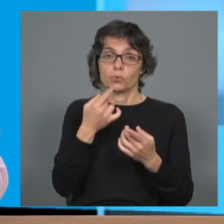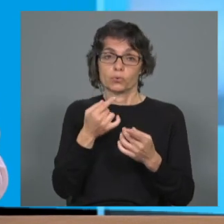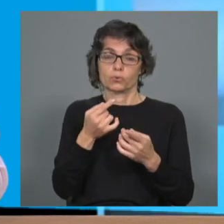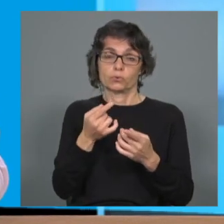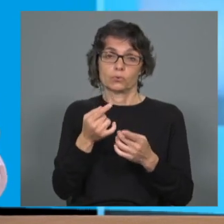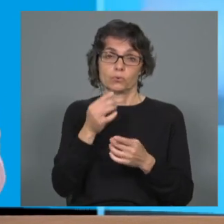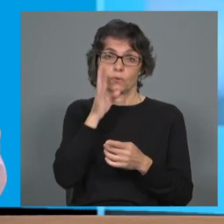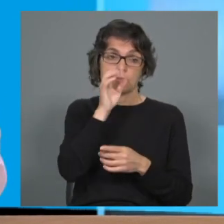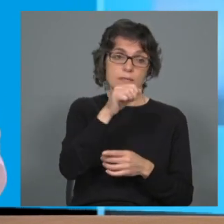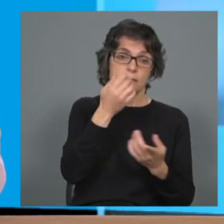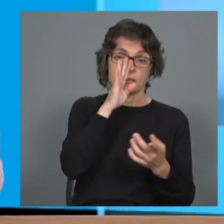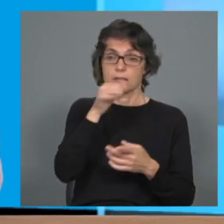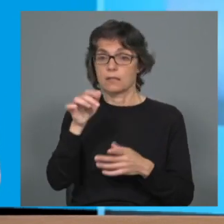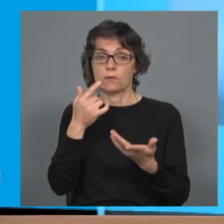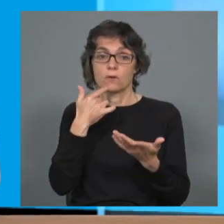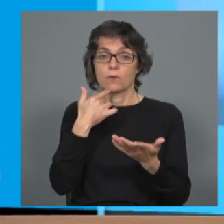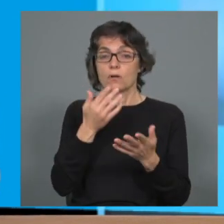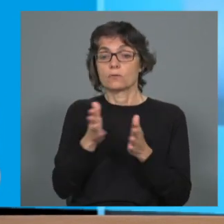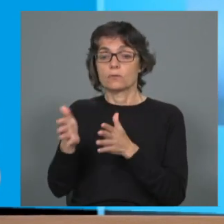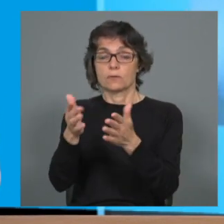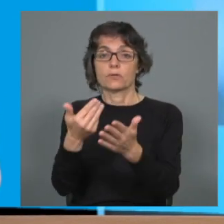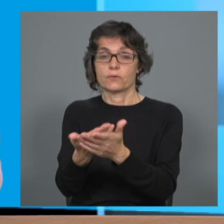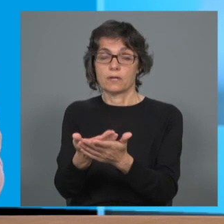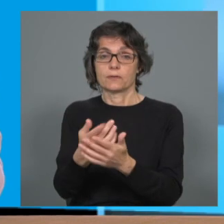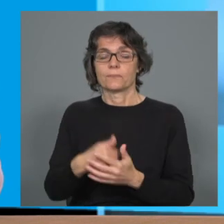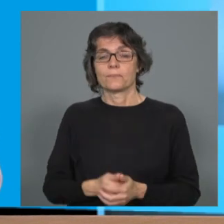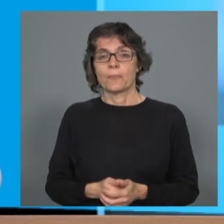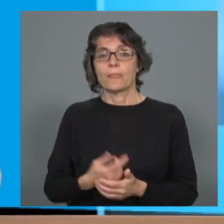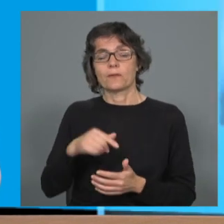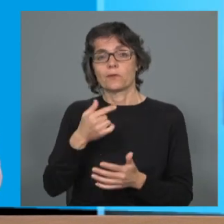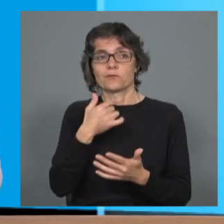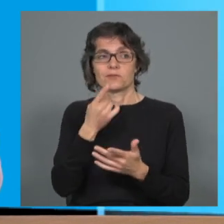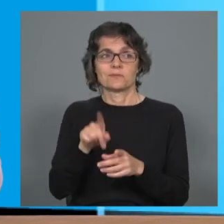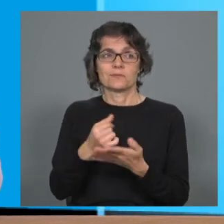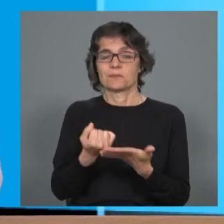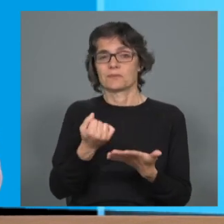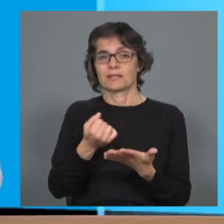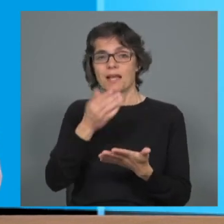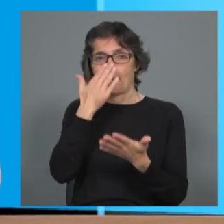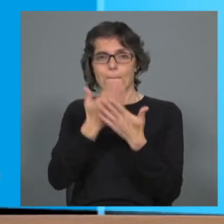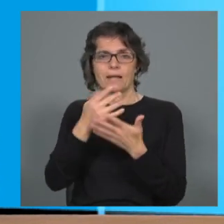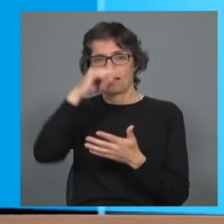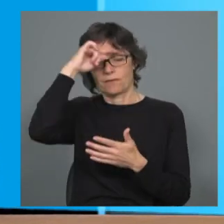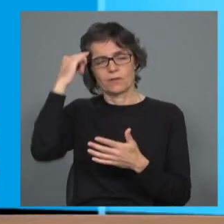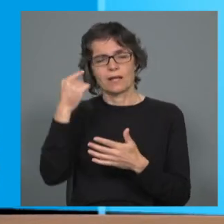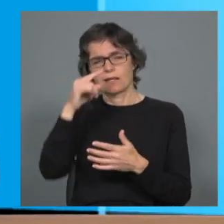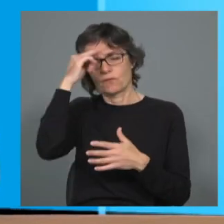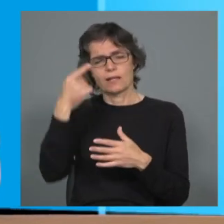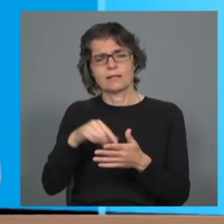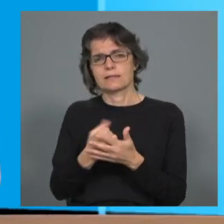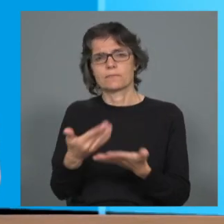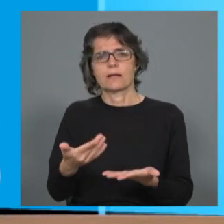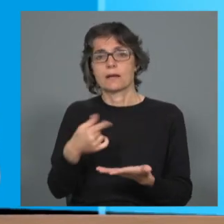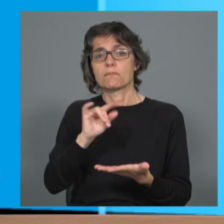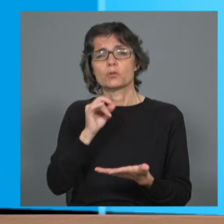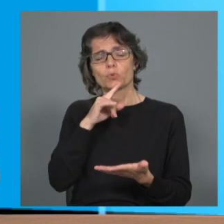e mostrando que, apesar de tudo, é possível. Ou seja, como lhe disse ao princípio,